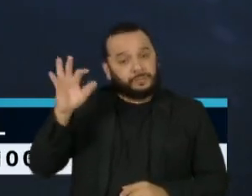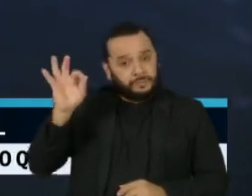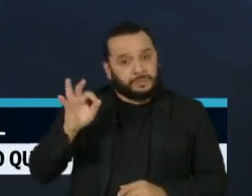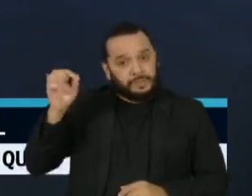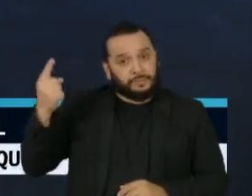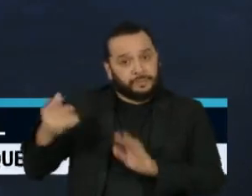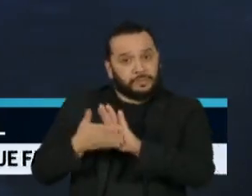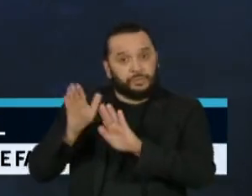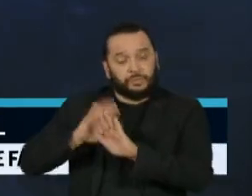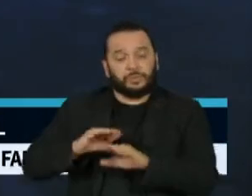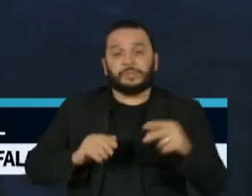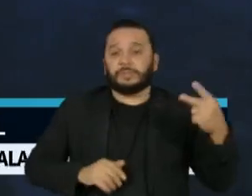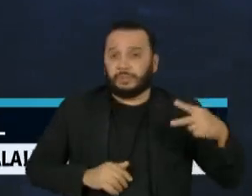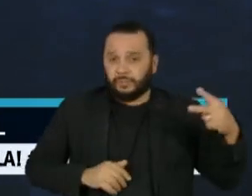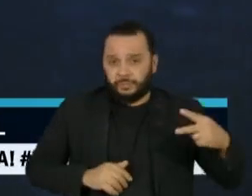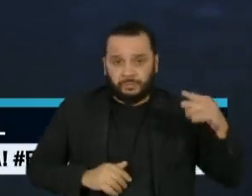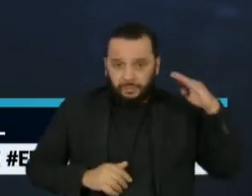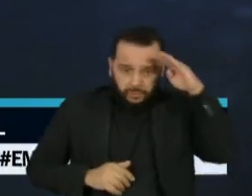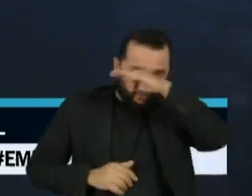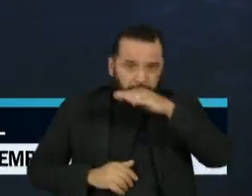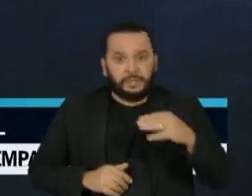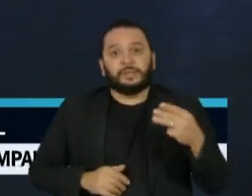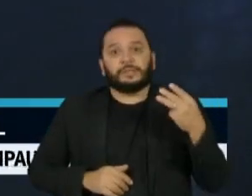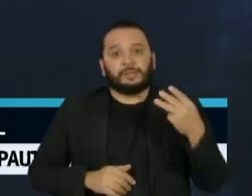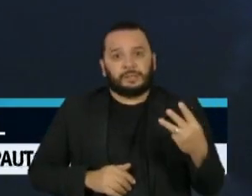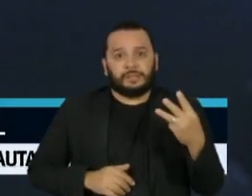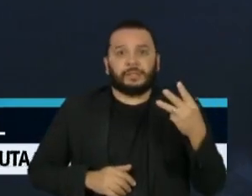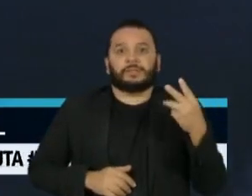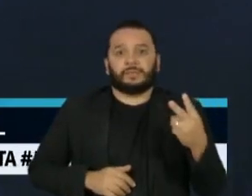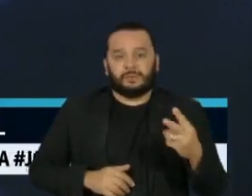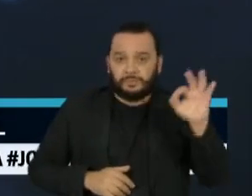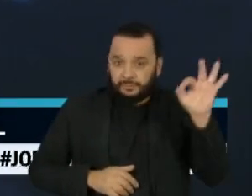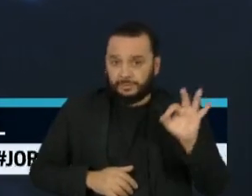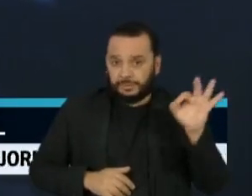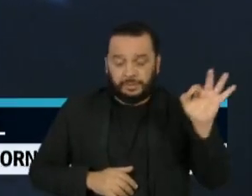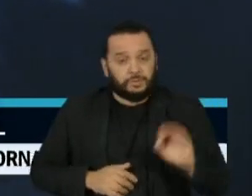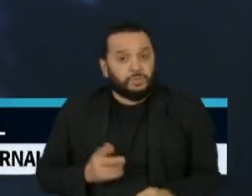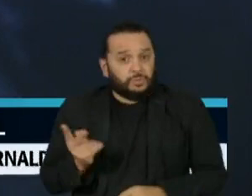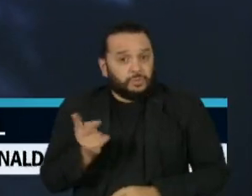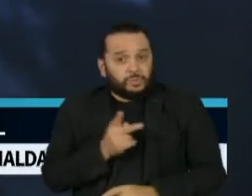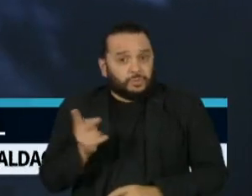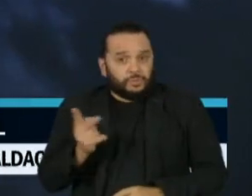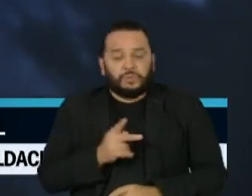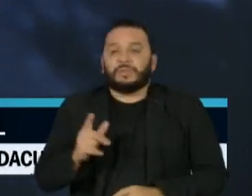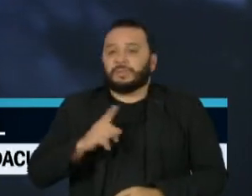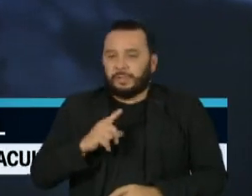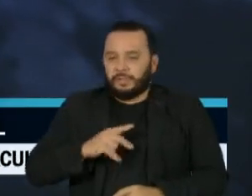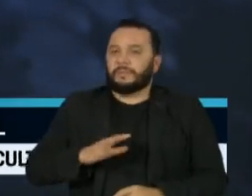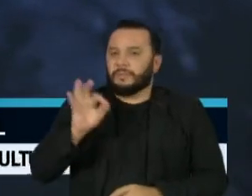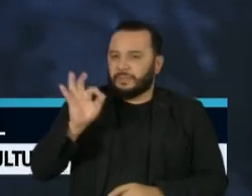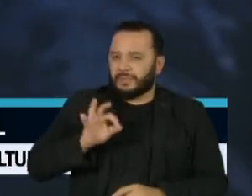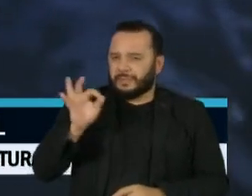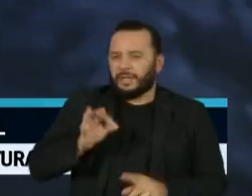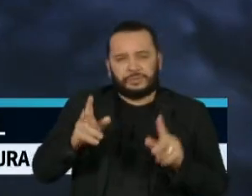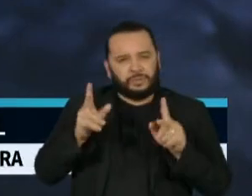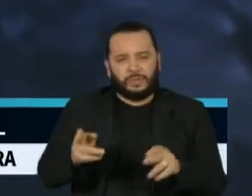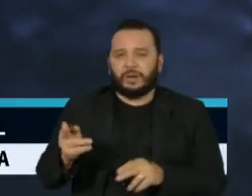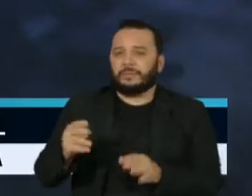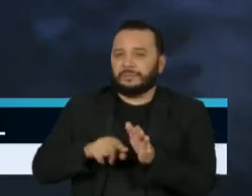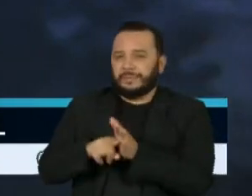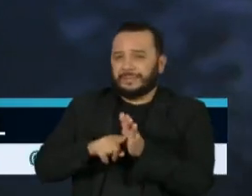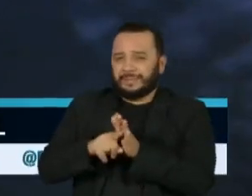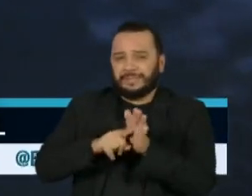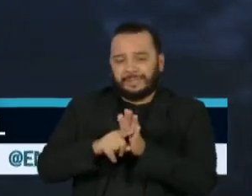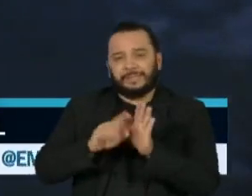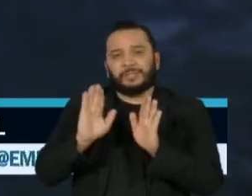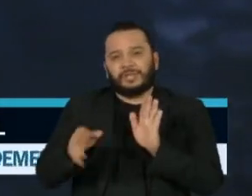em seguida vem bolsonaro do pl com 32%, ambos aparecem com o mesmo percentual da última pesquisa estimulada